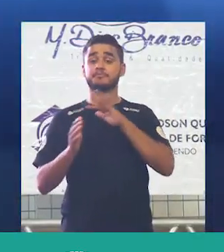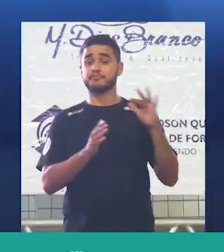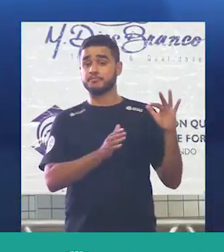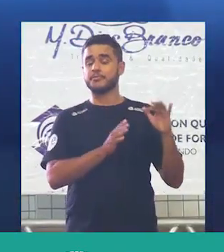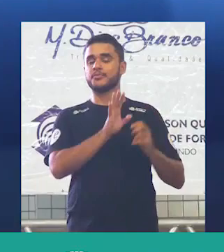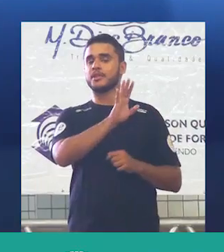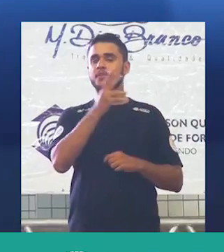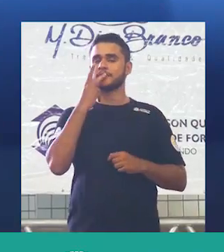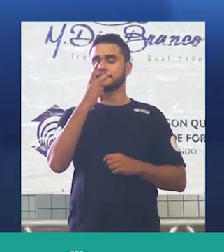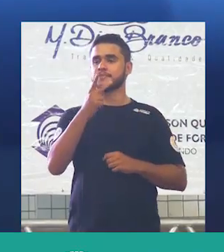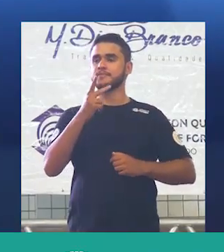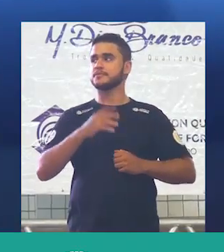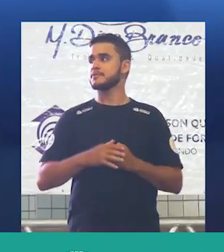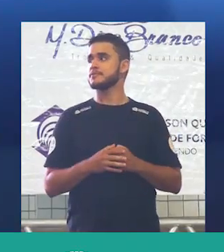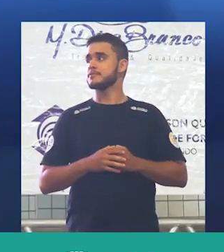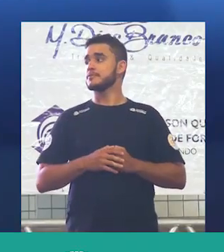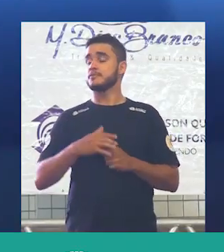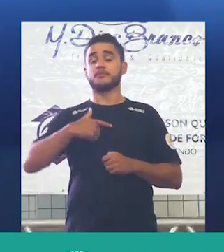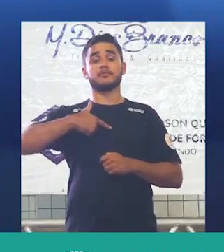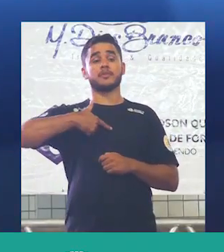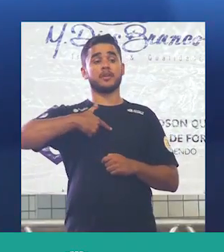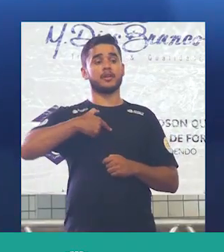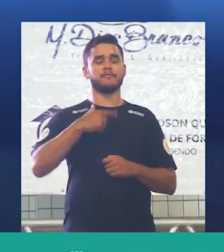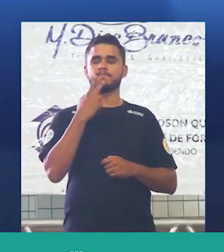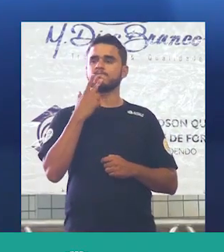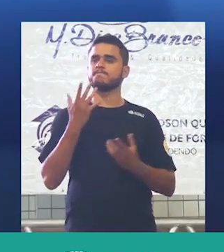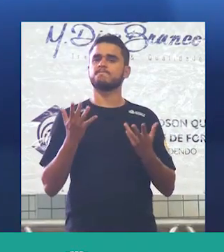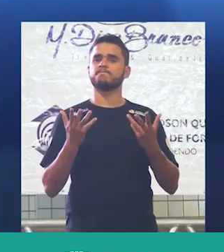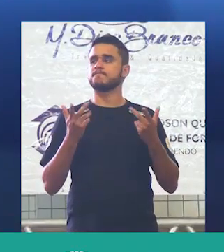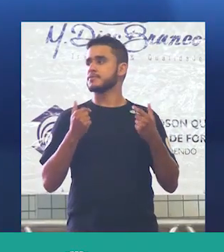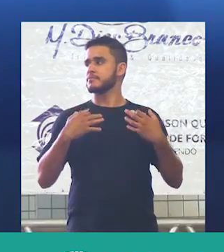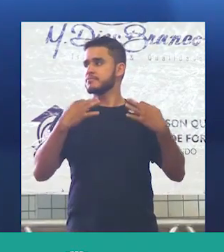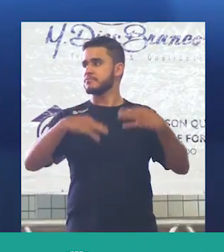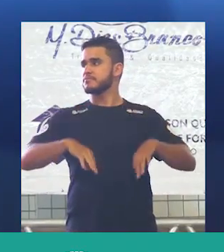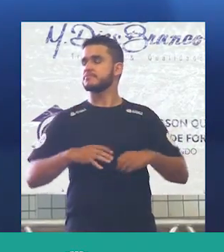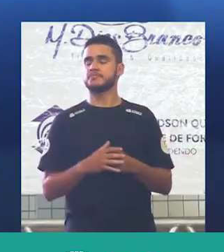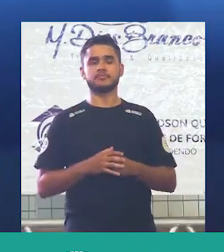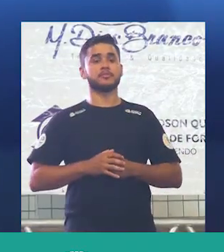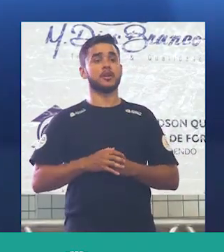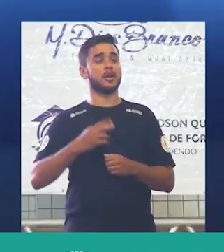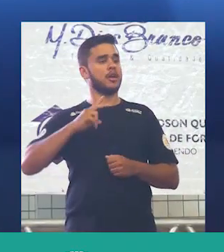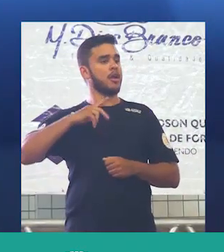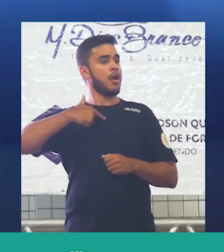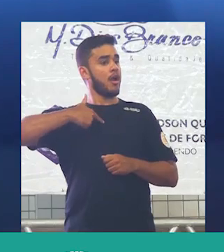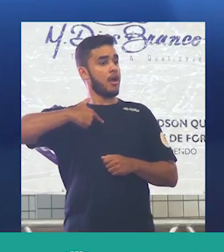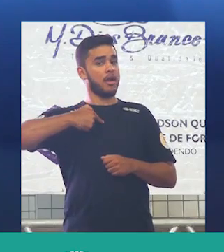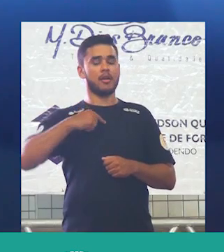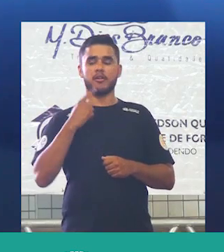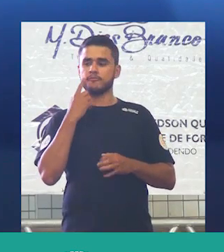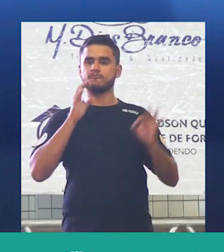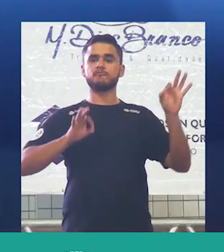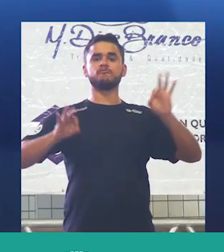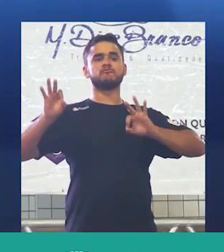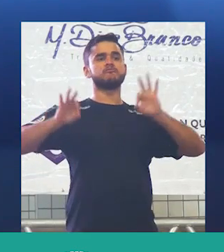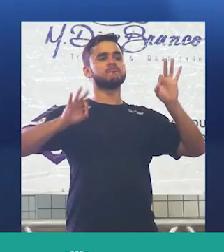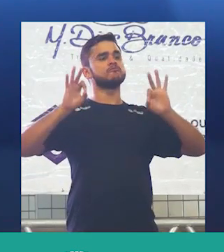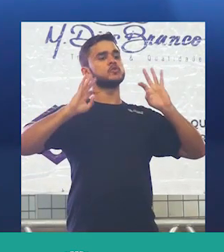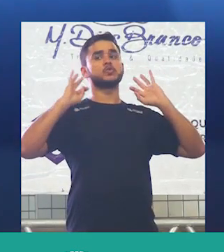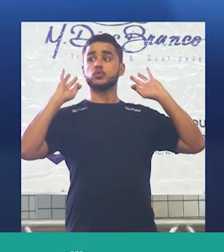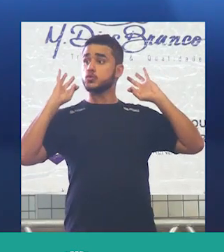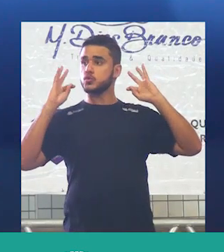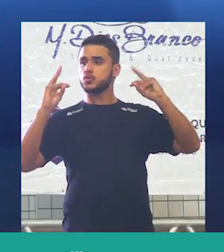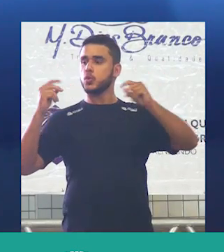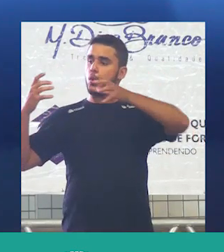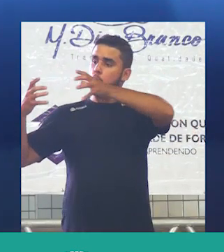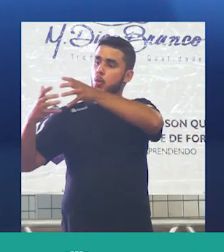dessa forma, Vargas vai ser genial. Vargas, ele vai precisar governar para